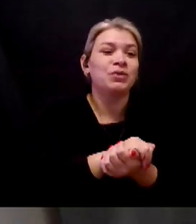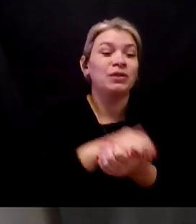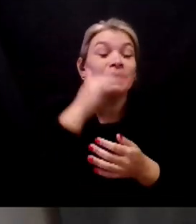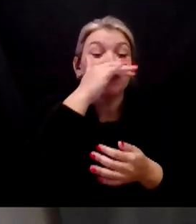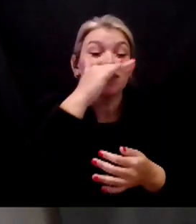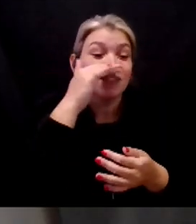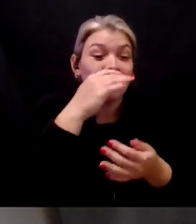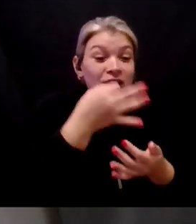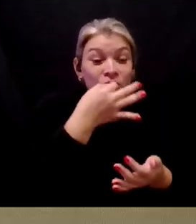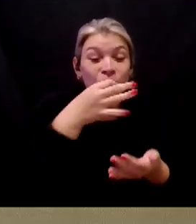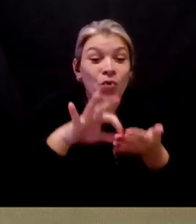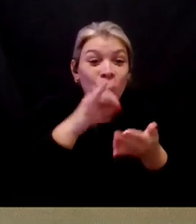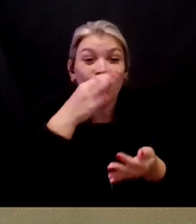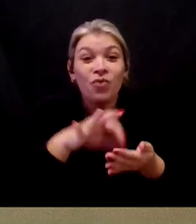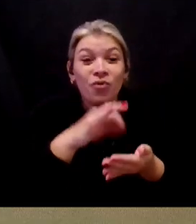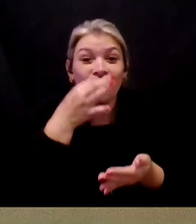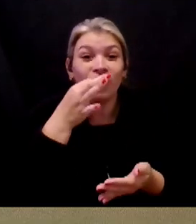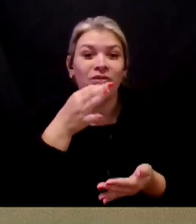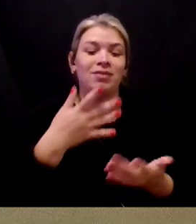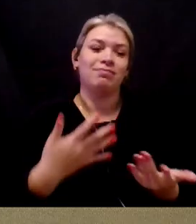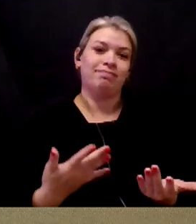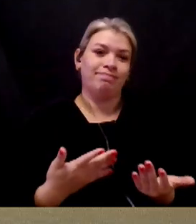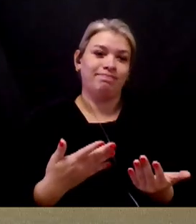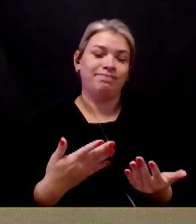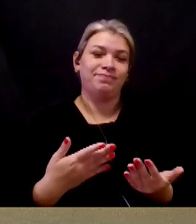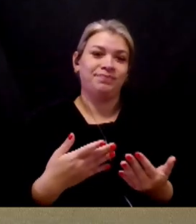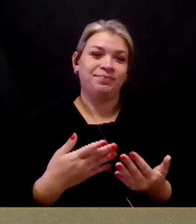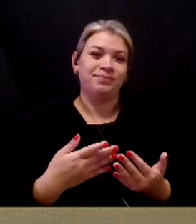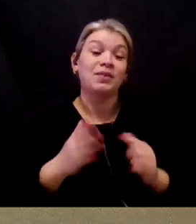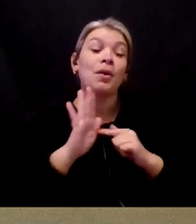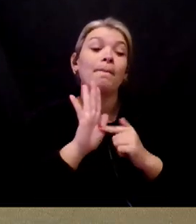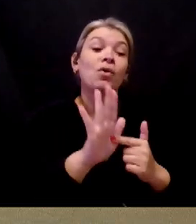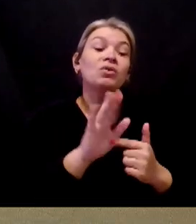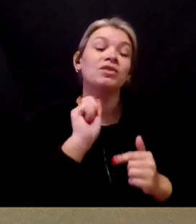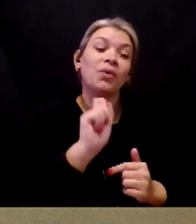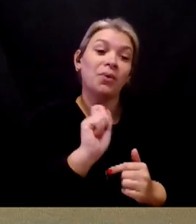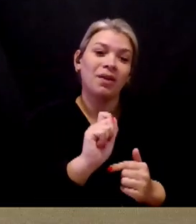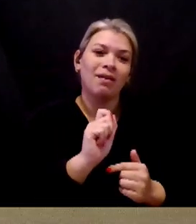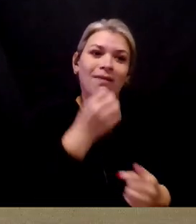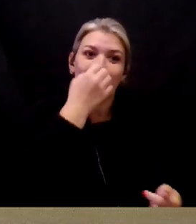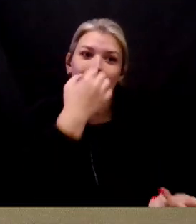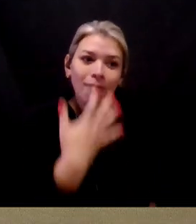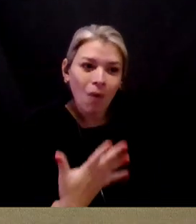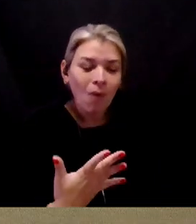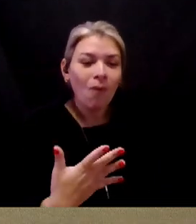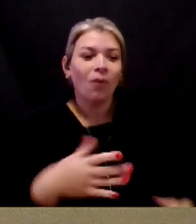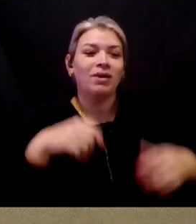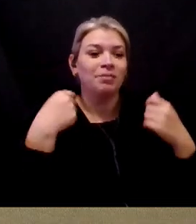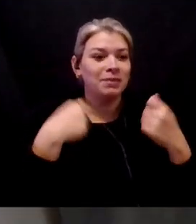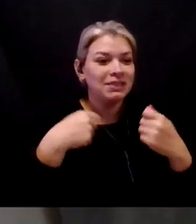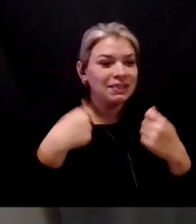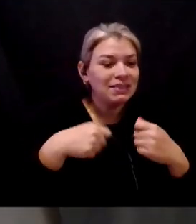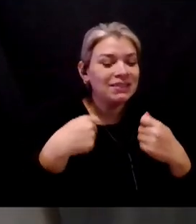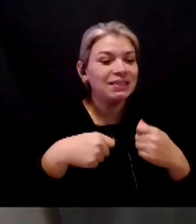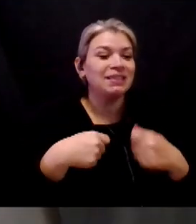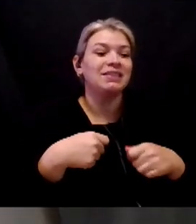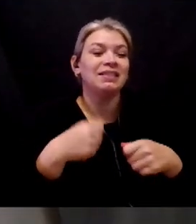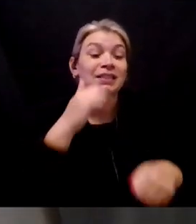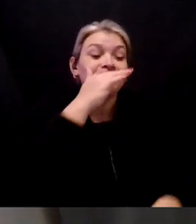que aquilo lá, né? Aquilo lá é bom, topíssimo. Né? Então que eles precisam do shampoozinho de uva, que